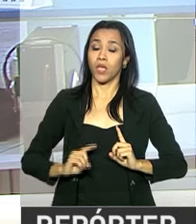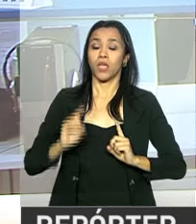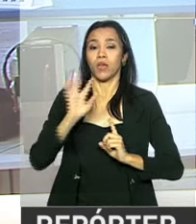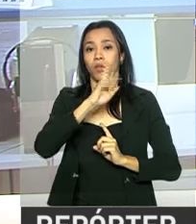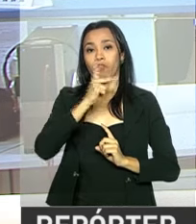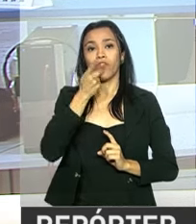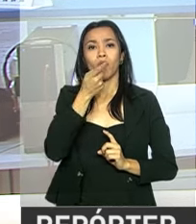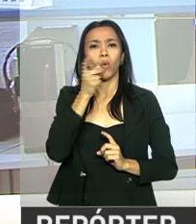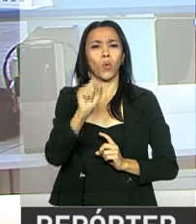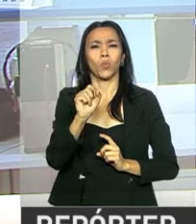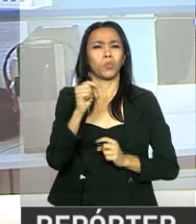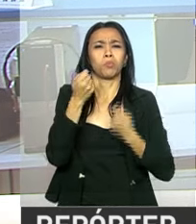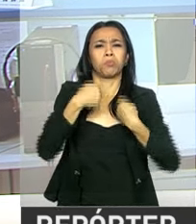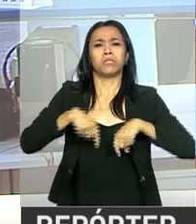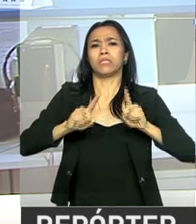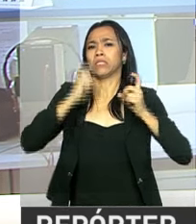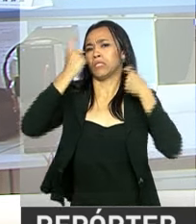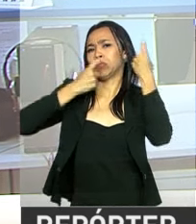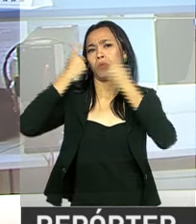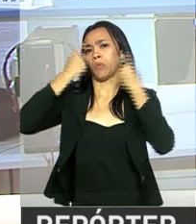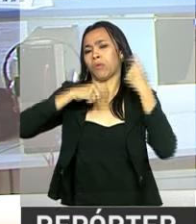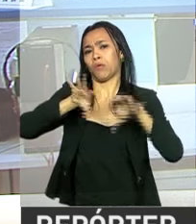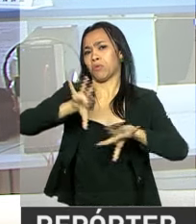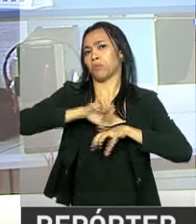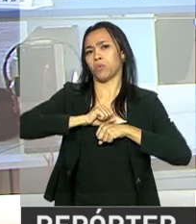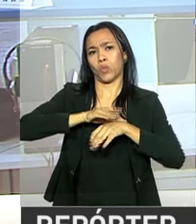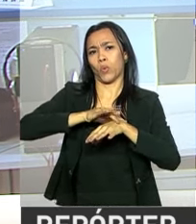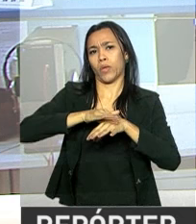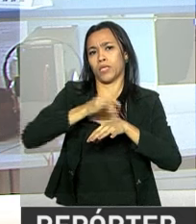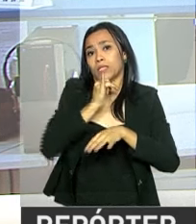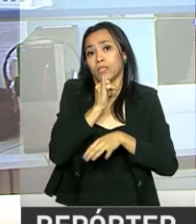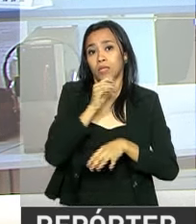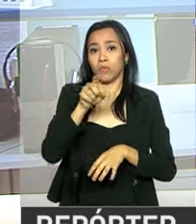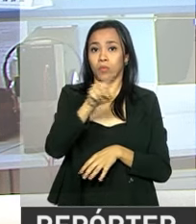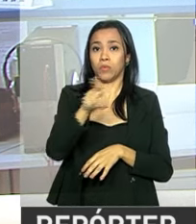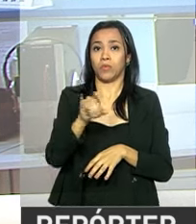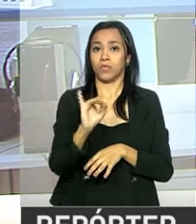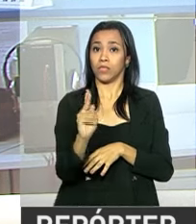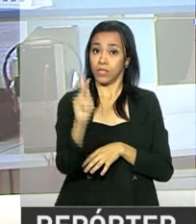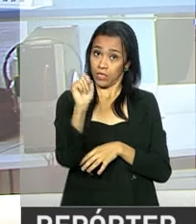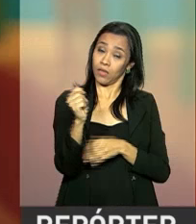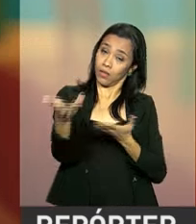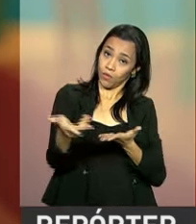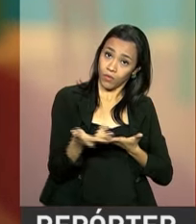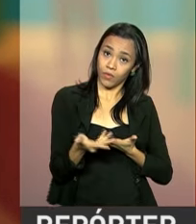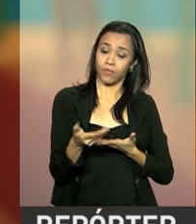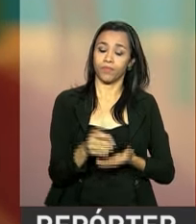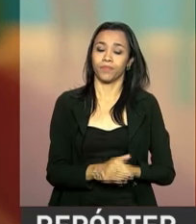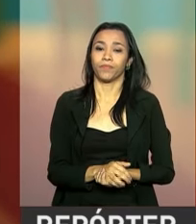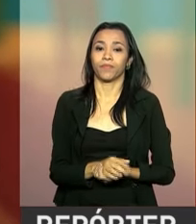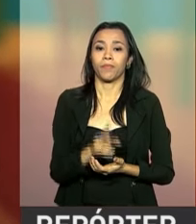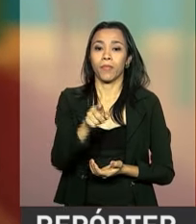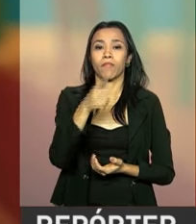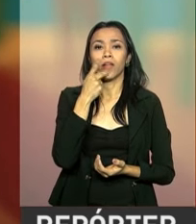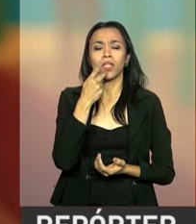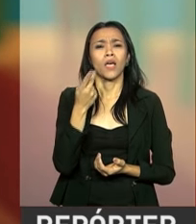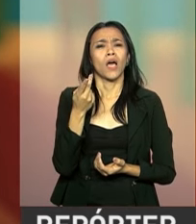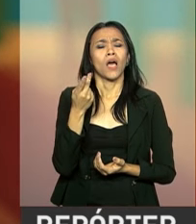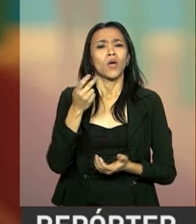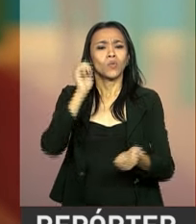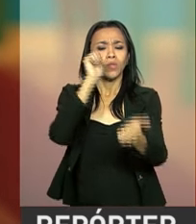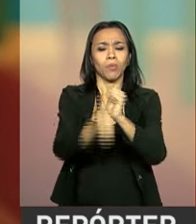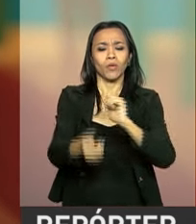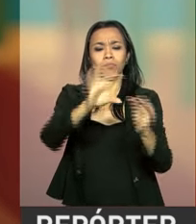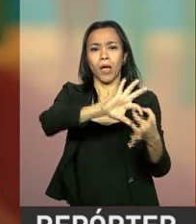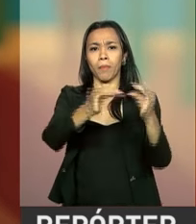motivos de preocupação com doenças, como a Zica e fez um convite. As Olimpíadas se